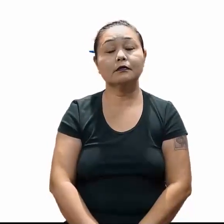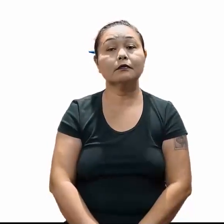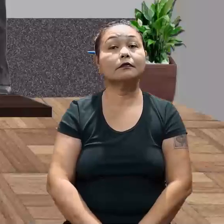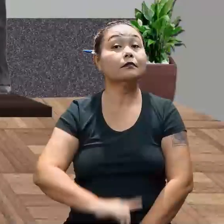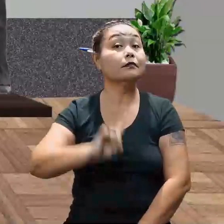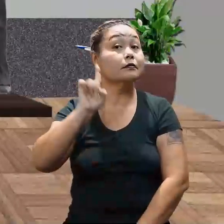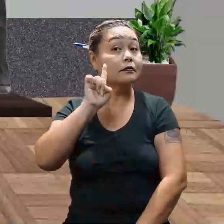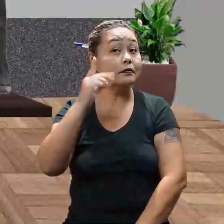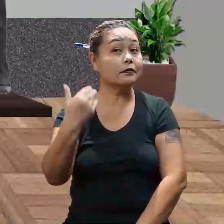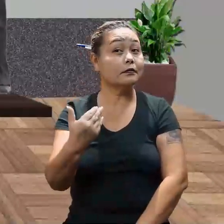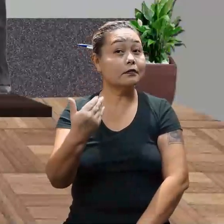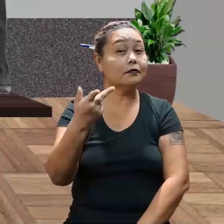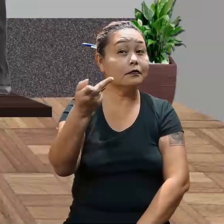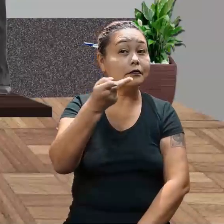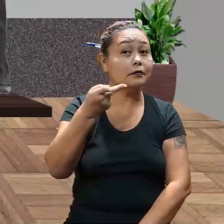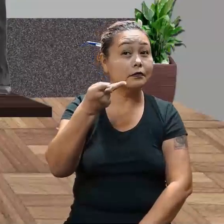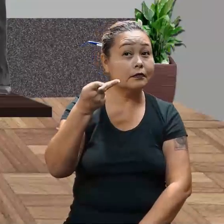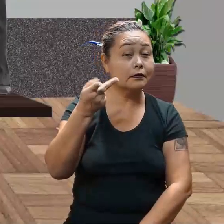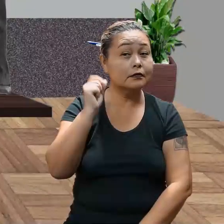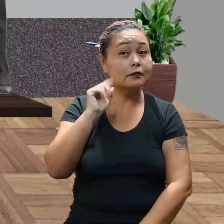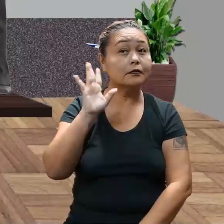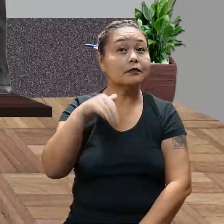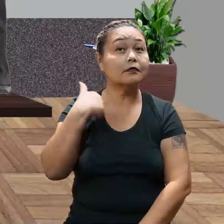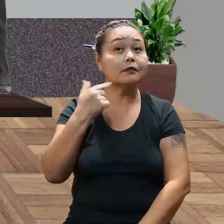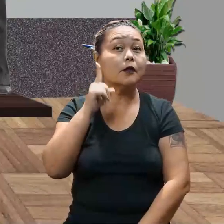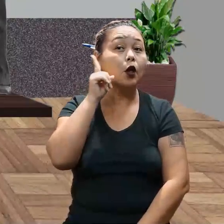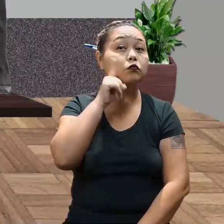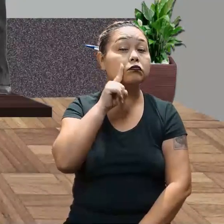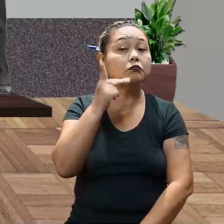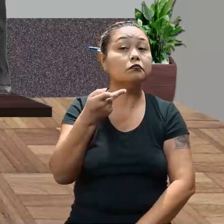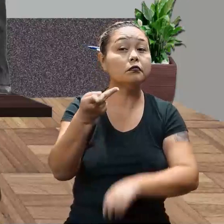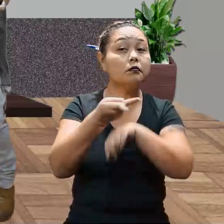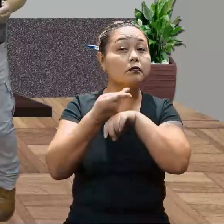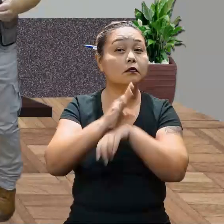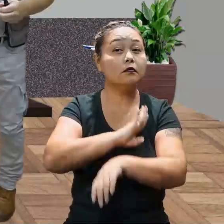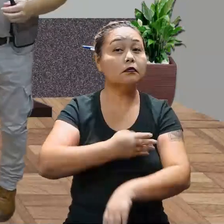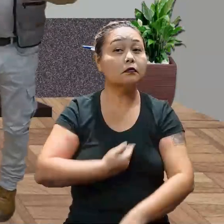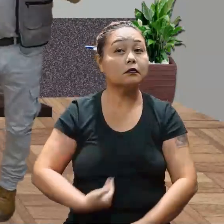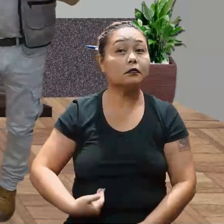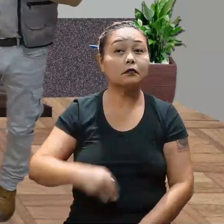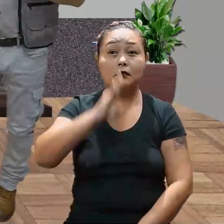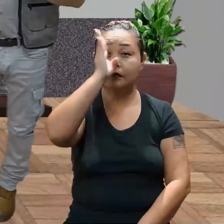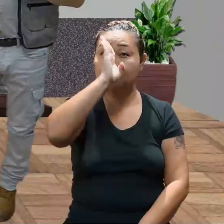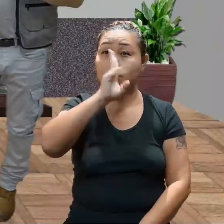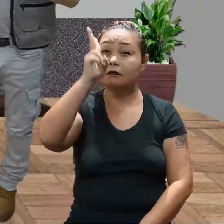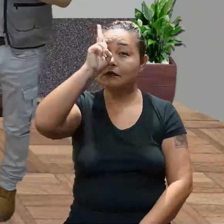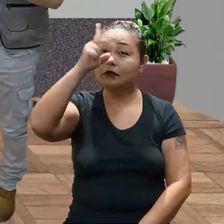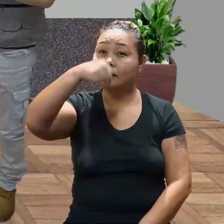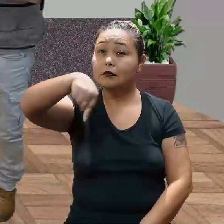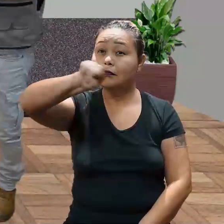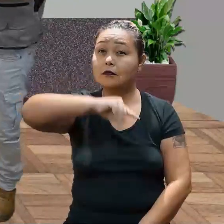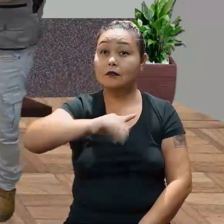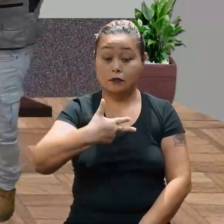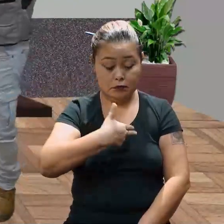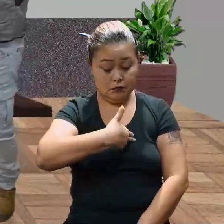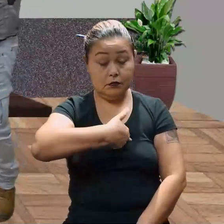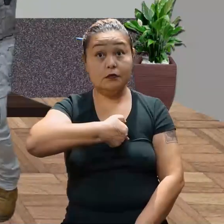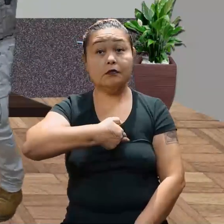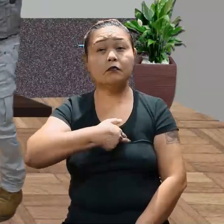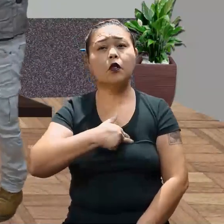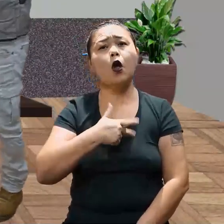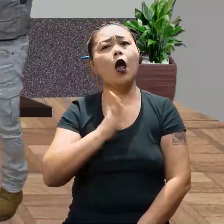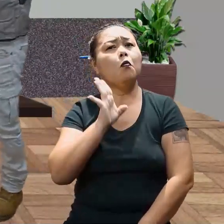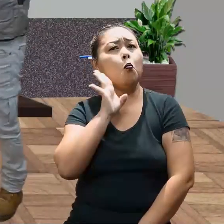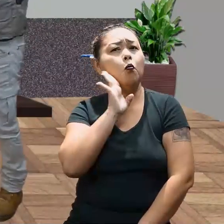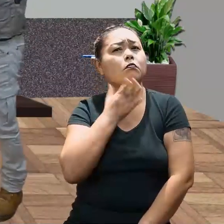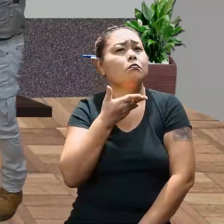Ele procura, vem aqui comigo. Quando os norte-americanos procuram o governo brasileiro, eu quero lembrar vocês que Getúlio Vargas era muito